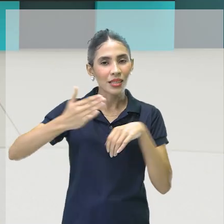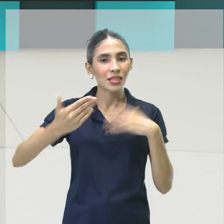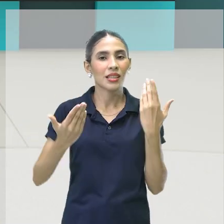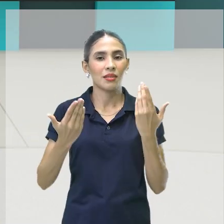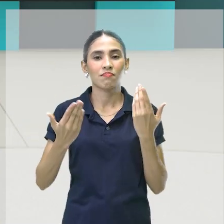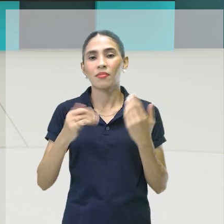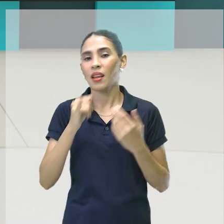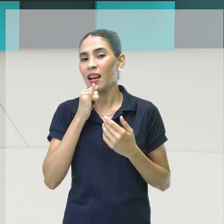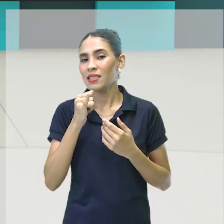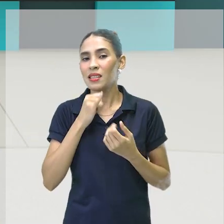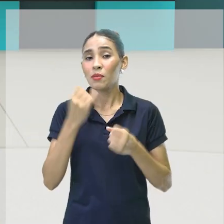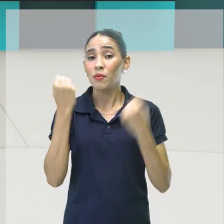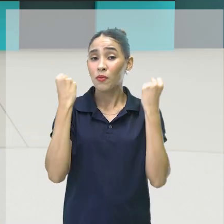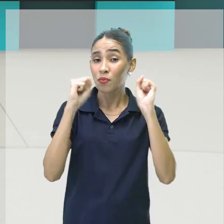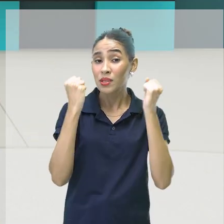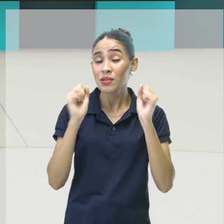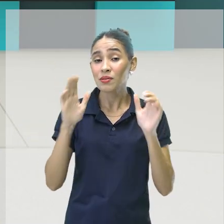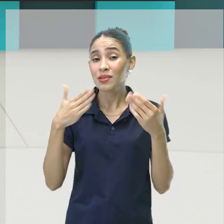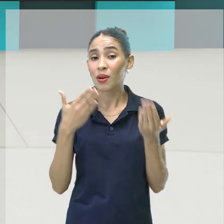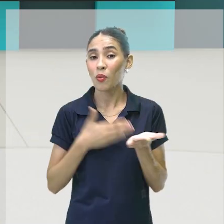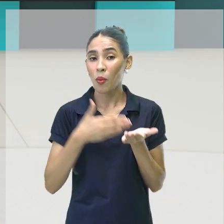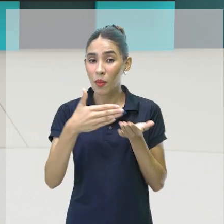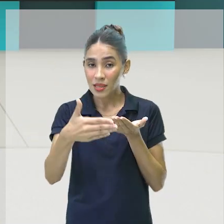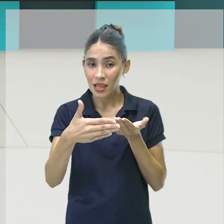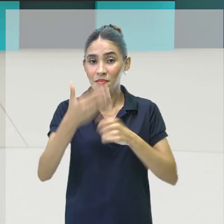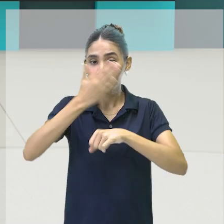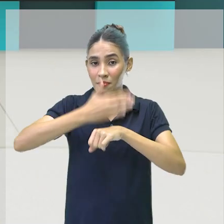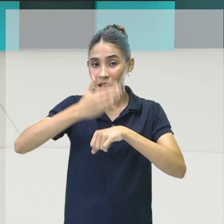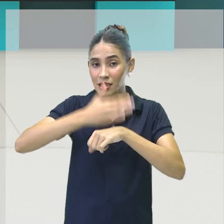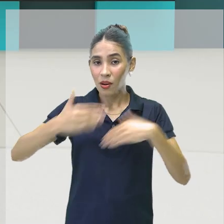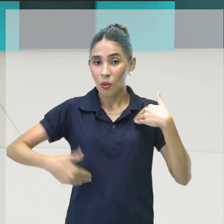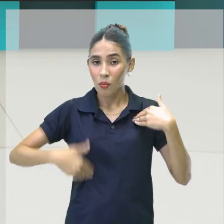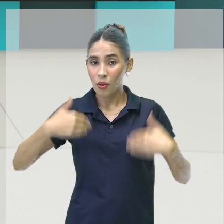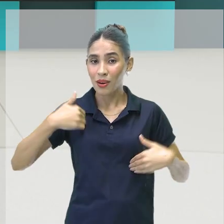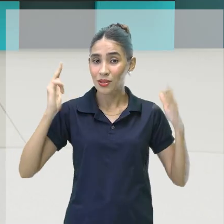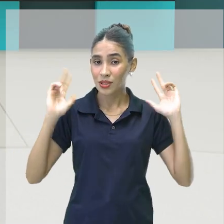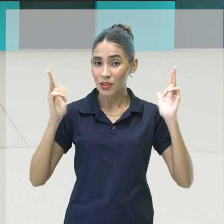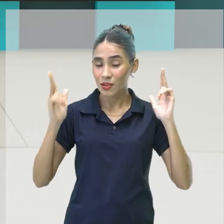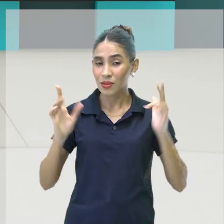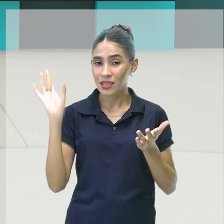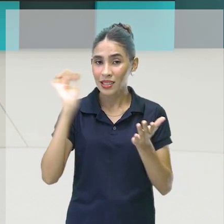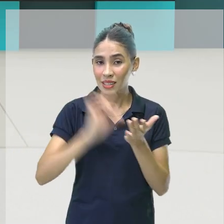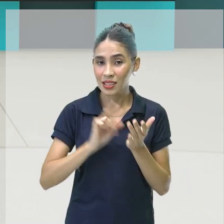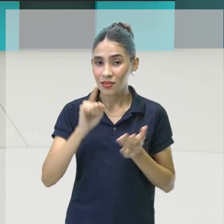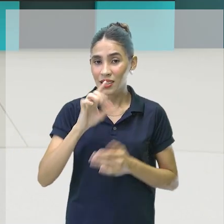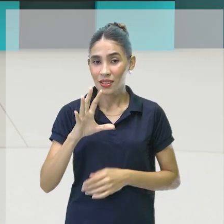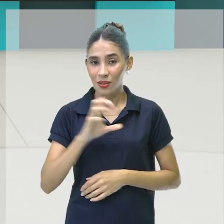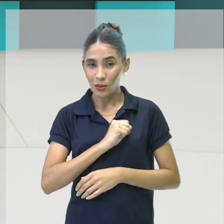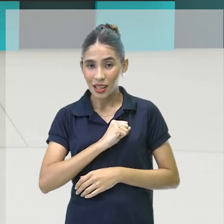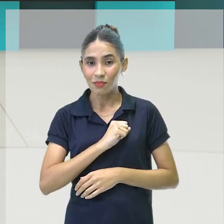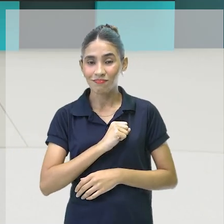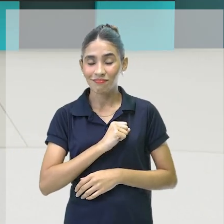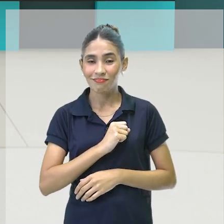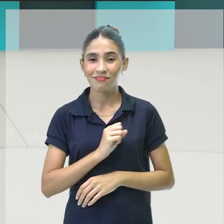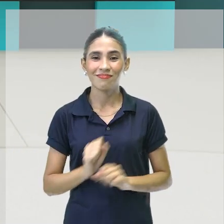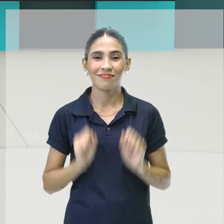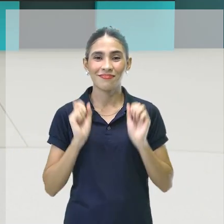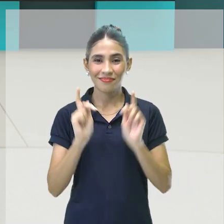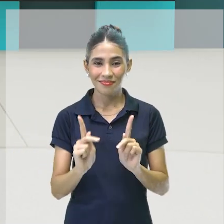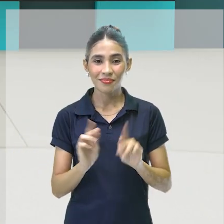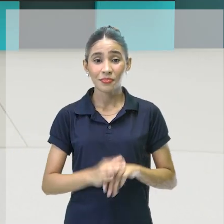um exercício físico, que tal começar pelas práticas corporais de aventura? Tenho certeza que vocês irão gostar. Muito